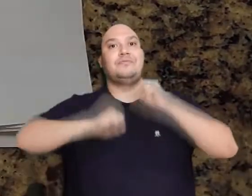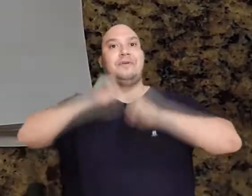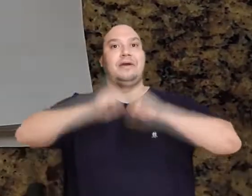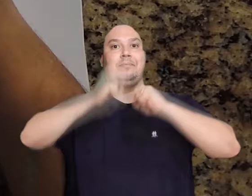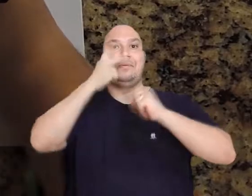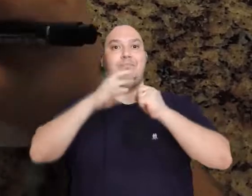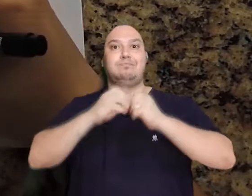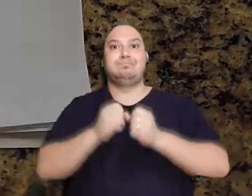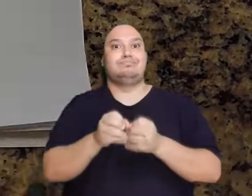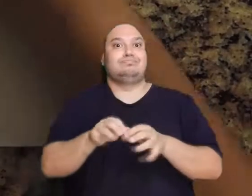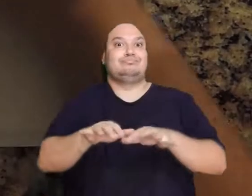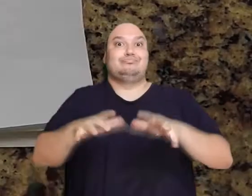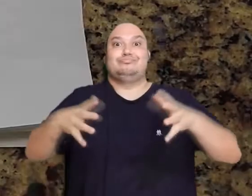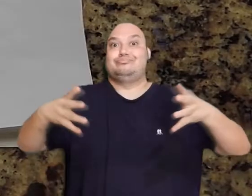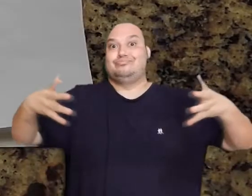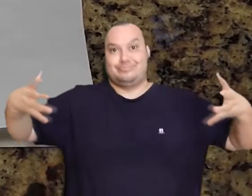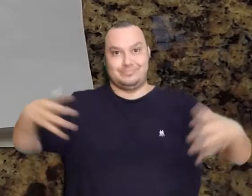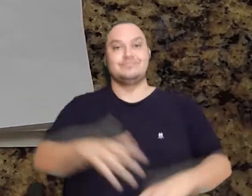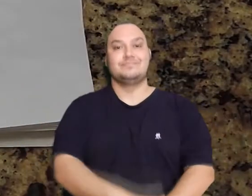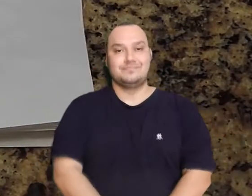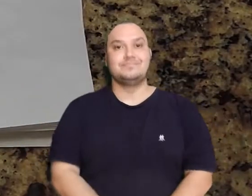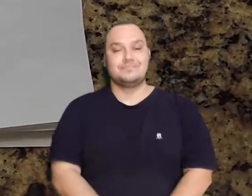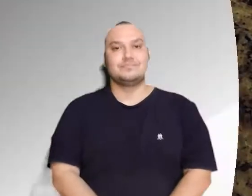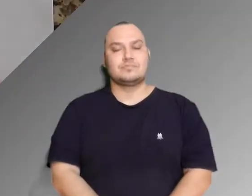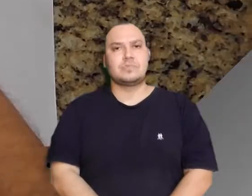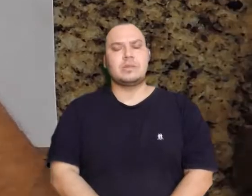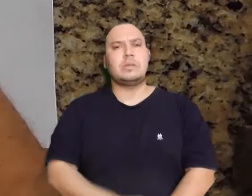como a sua fábrica.